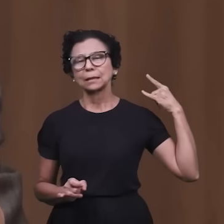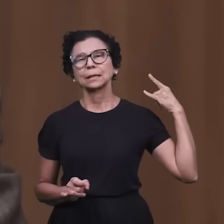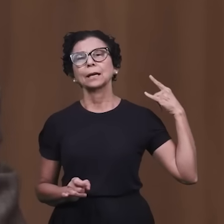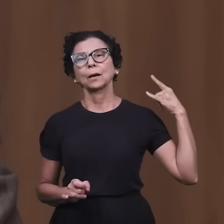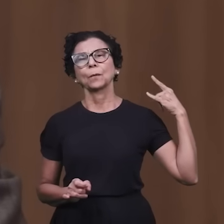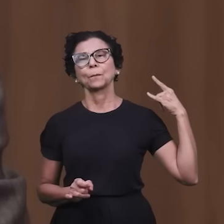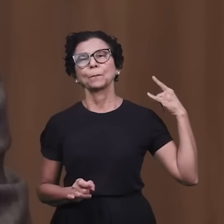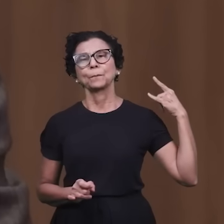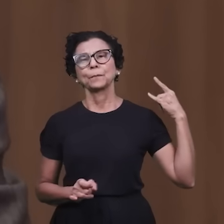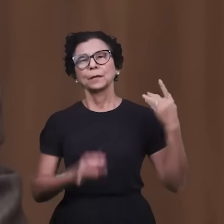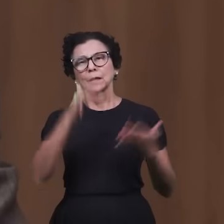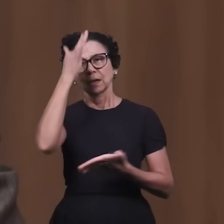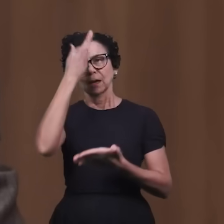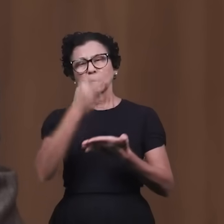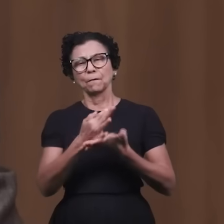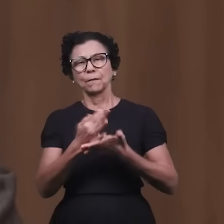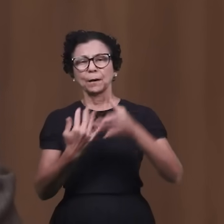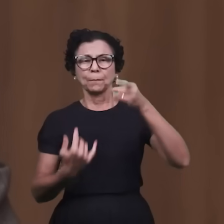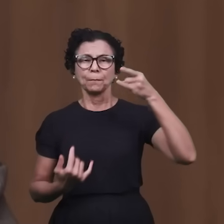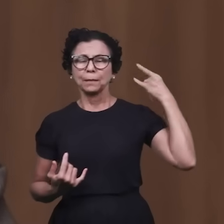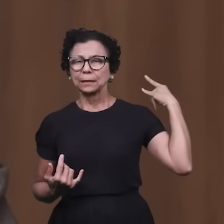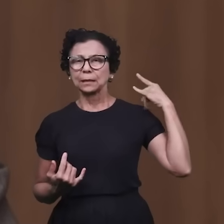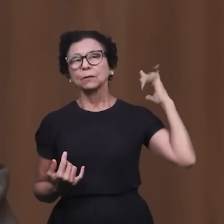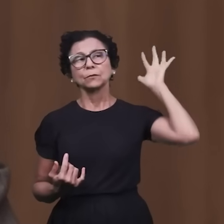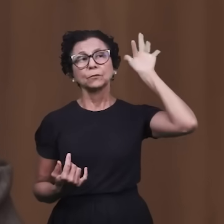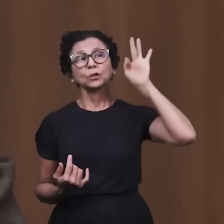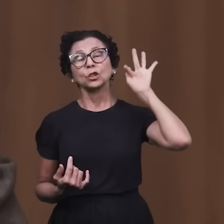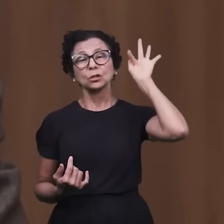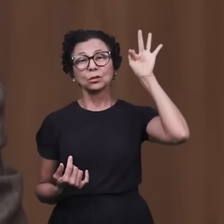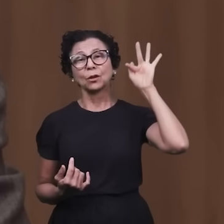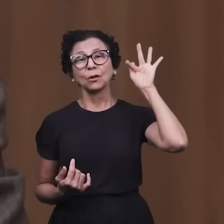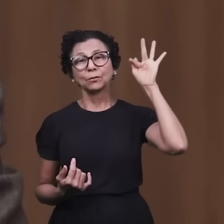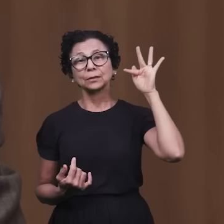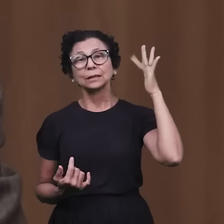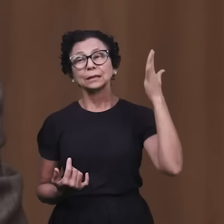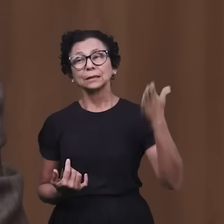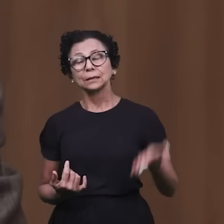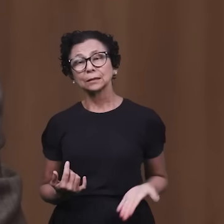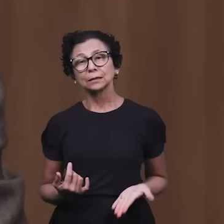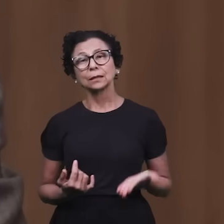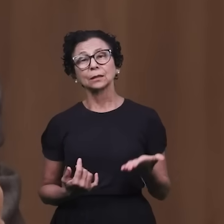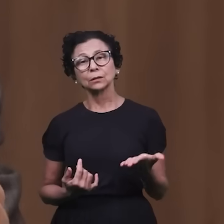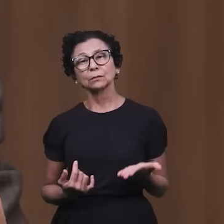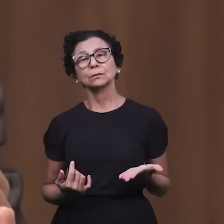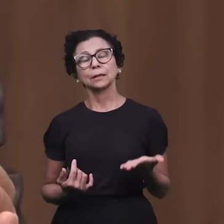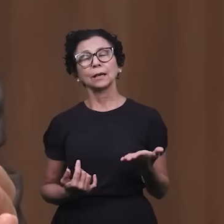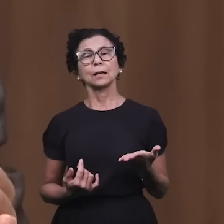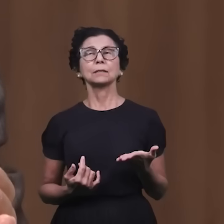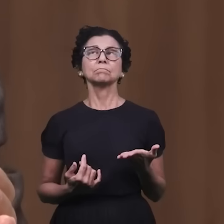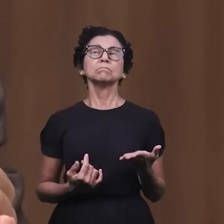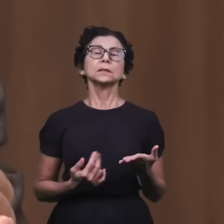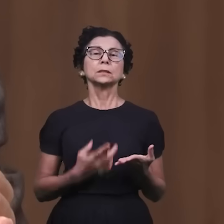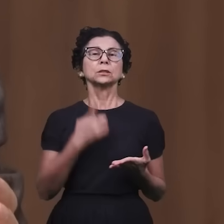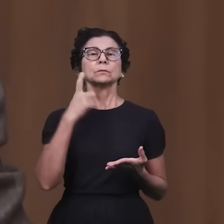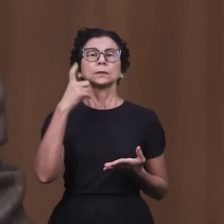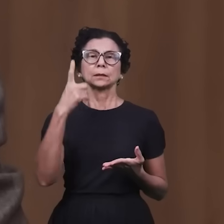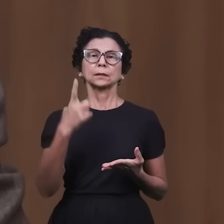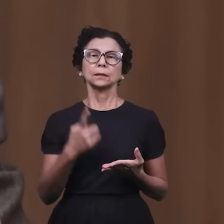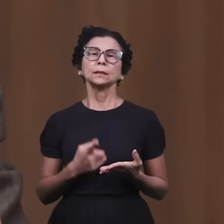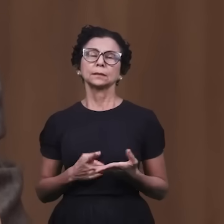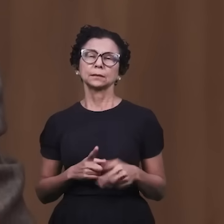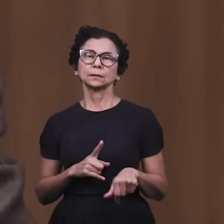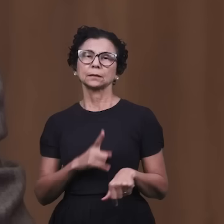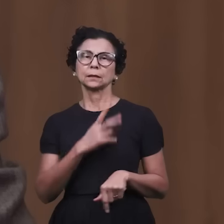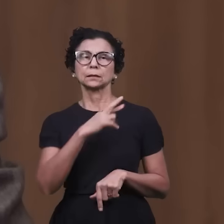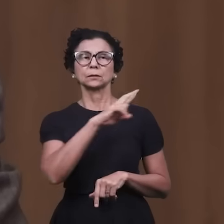materialista. Então, a fé vai se tornar materialista, filosófica. E isso tinha realmente um interesse da religião no